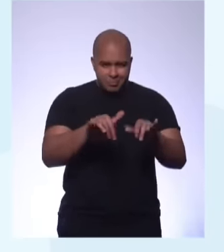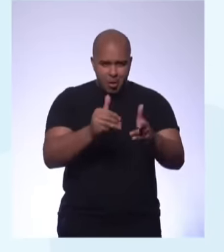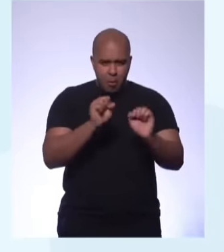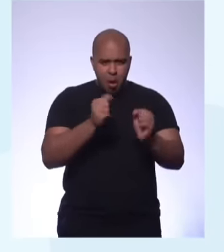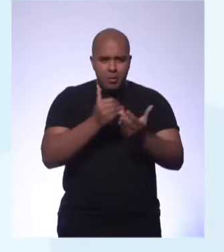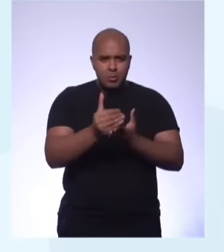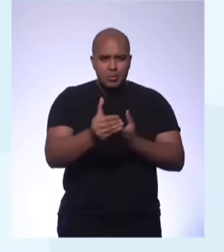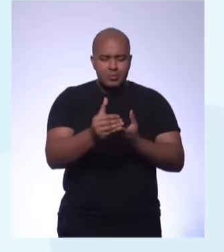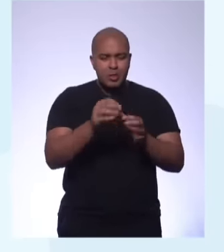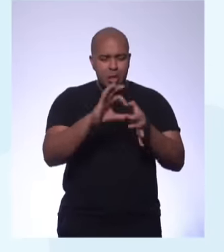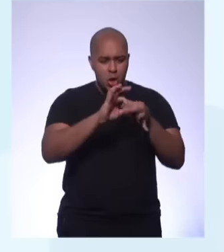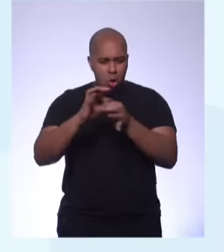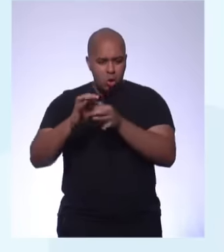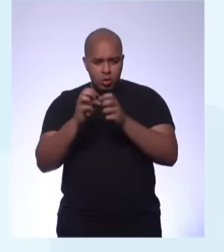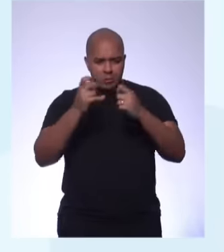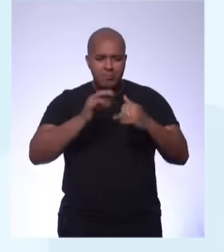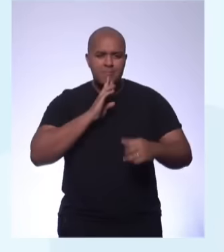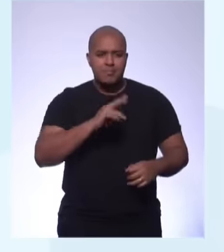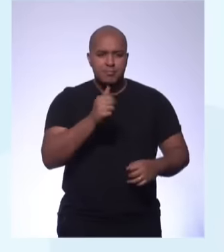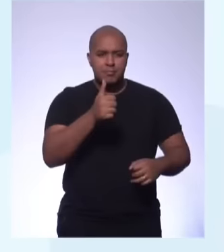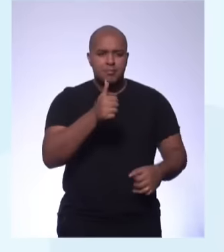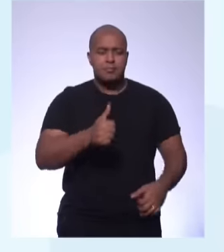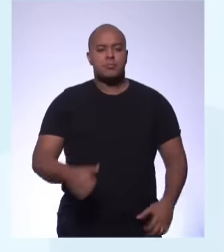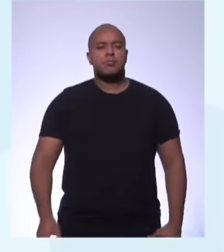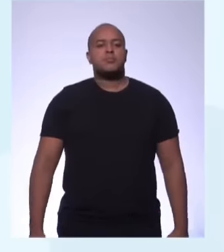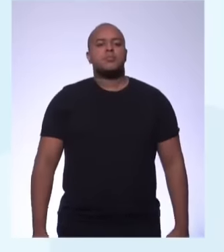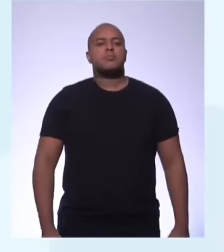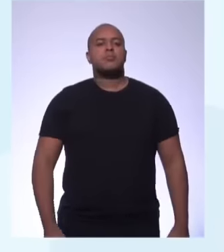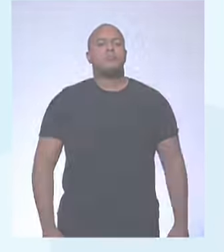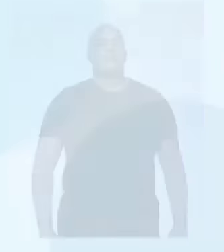e contextualizando a resposta.